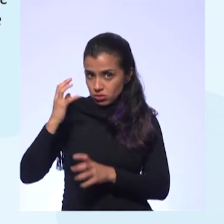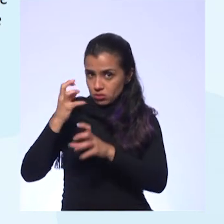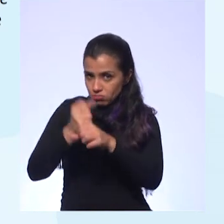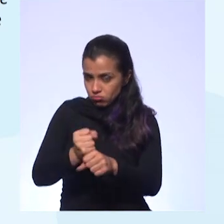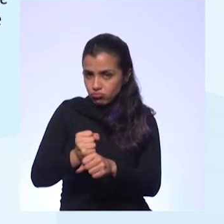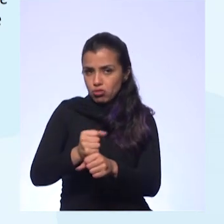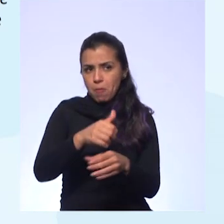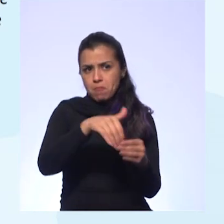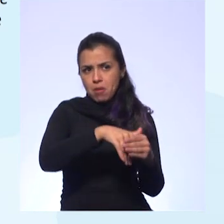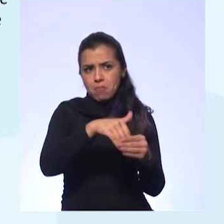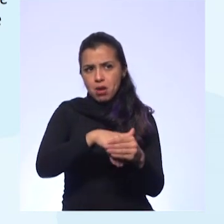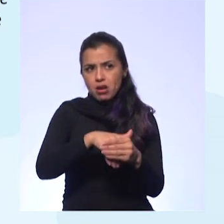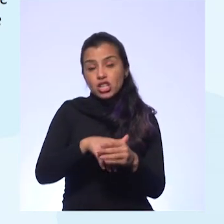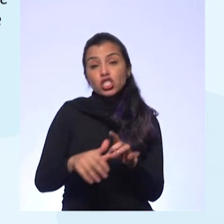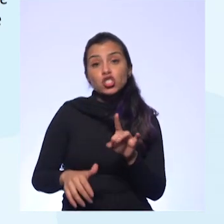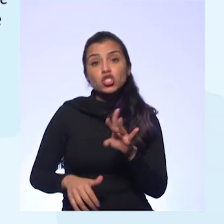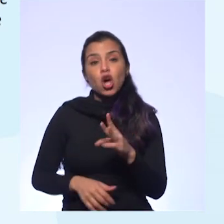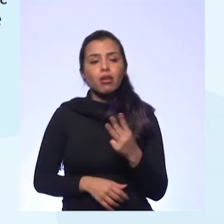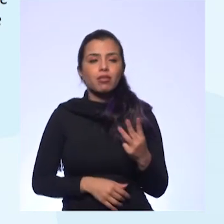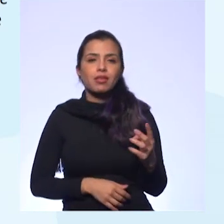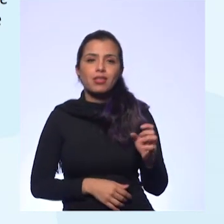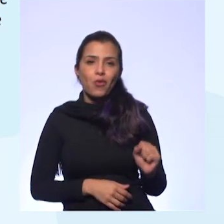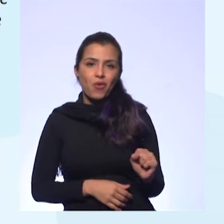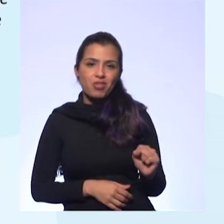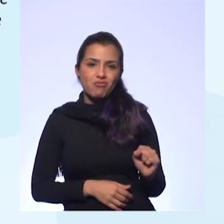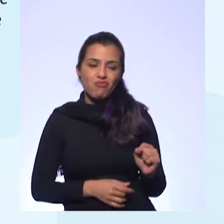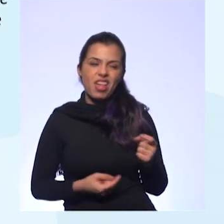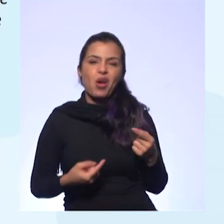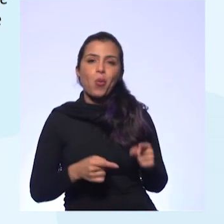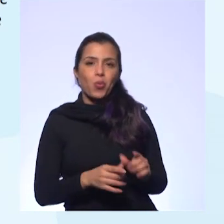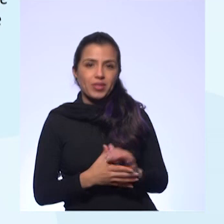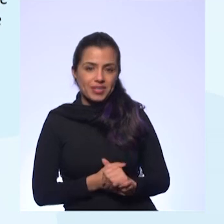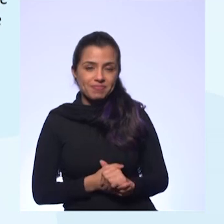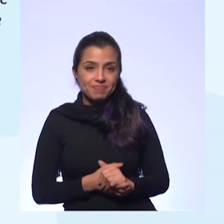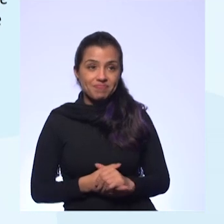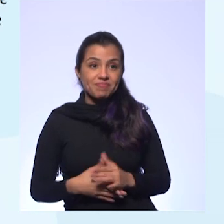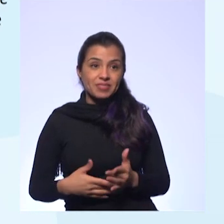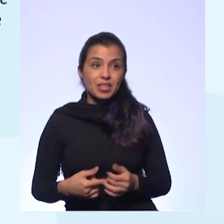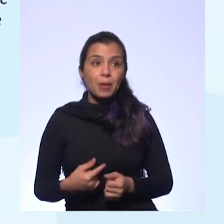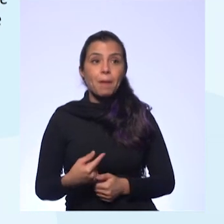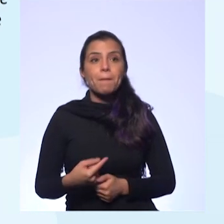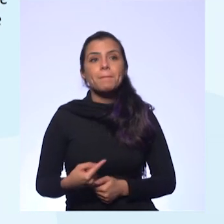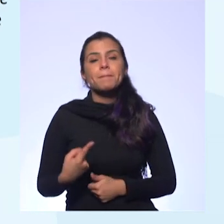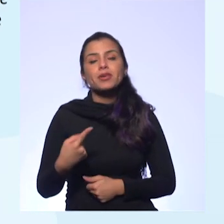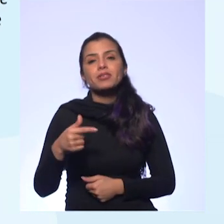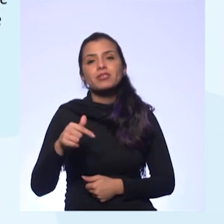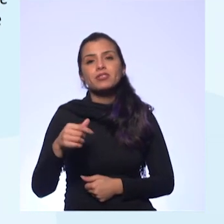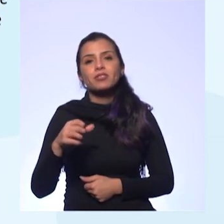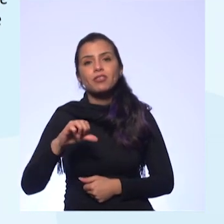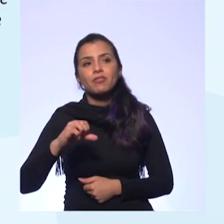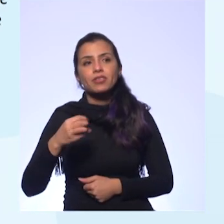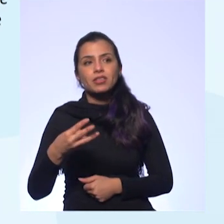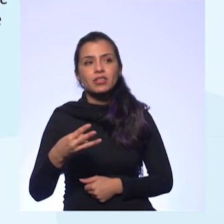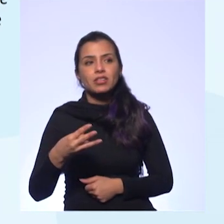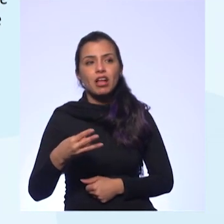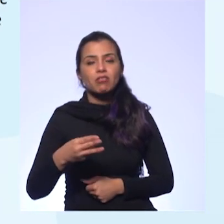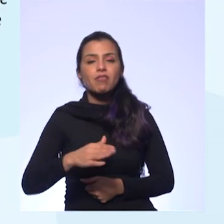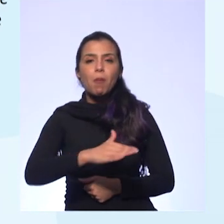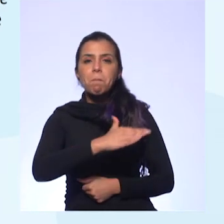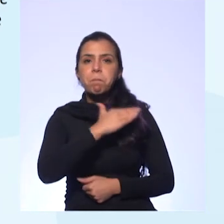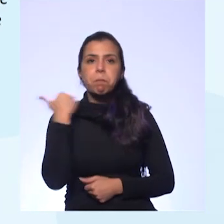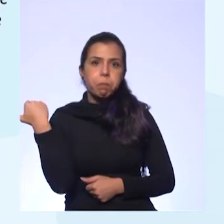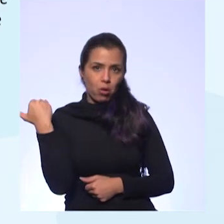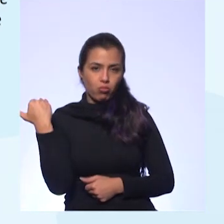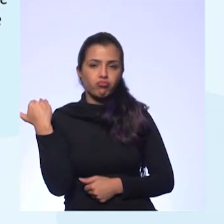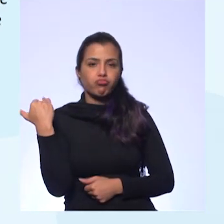apenas 38 contra. Então, em janeiro de 1793, o rei Luís XVI foi guilhotinado em